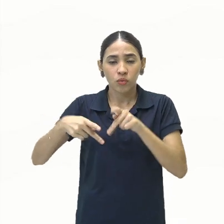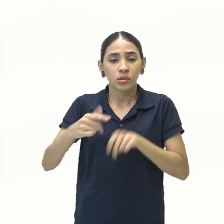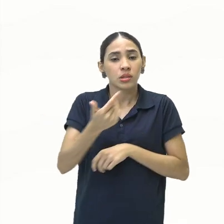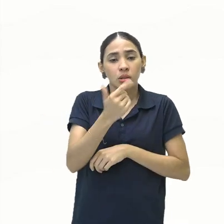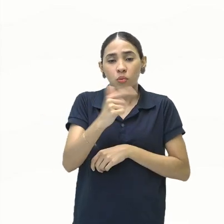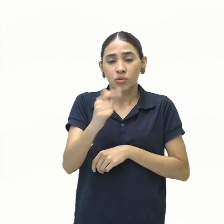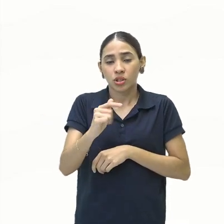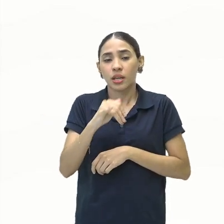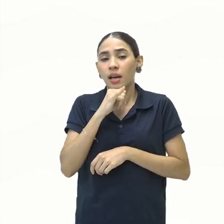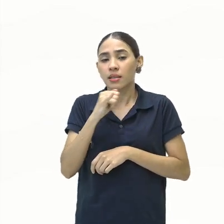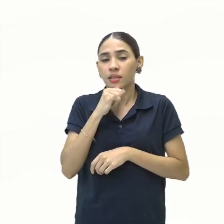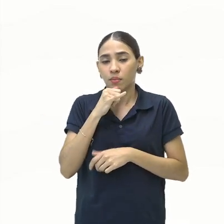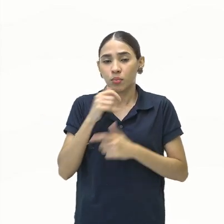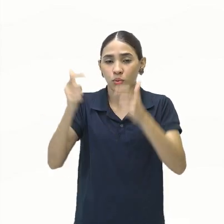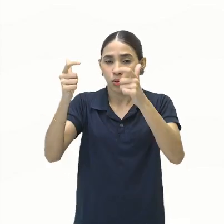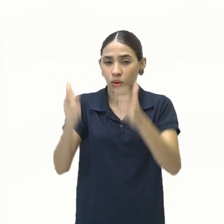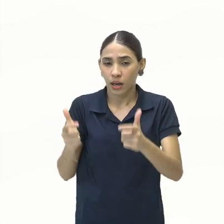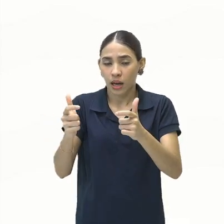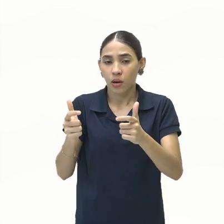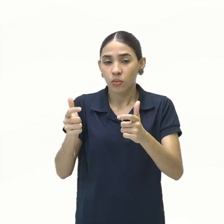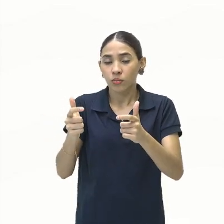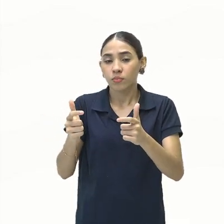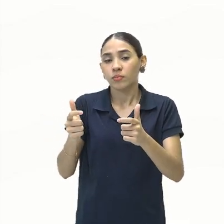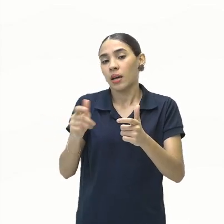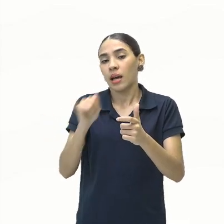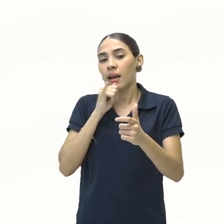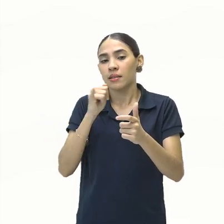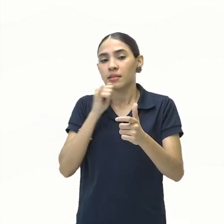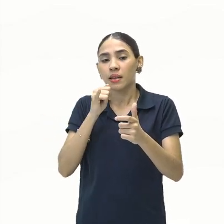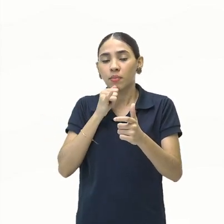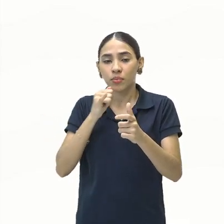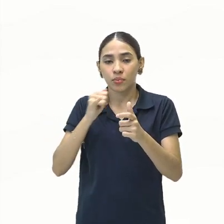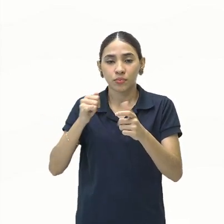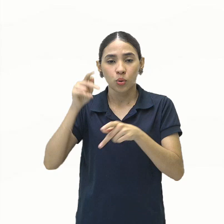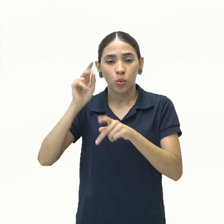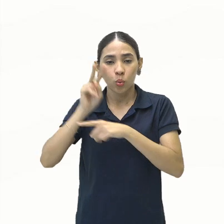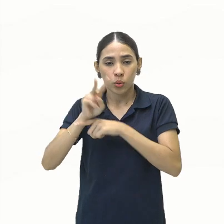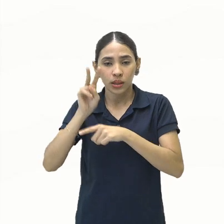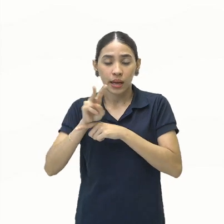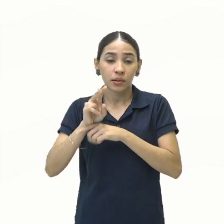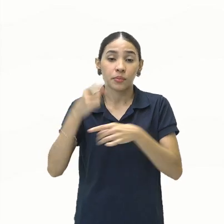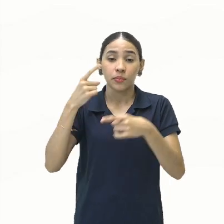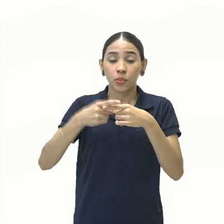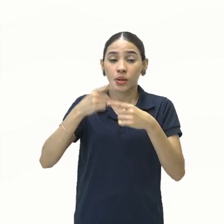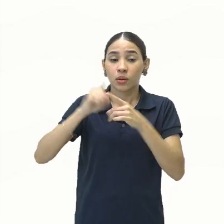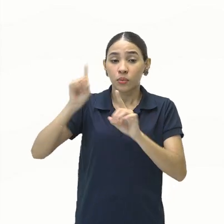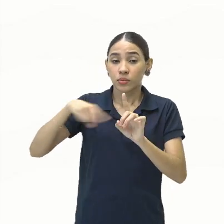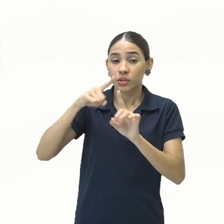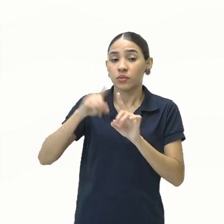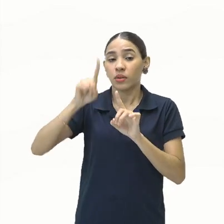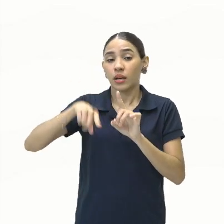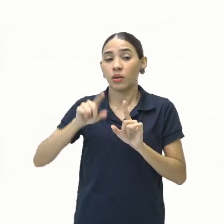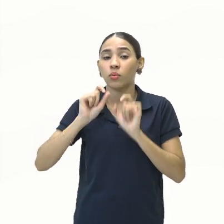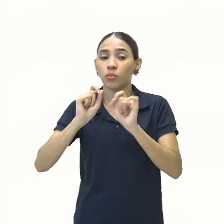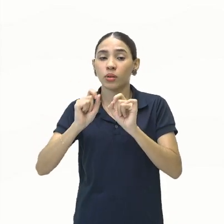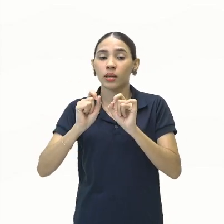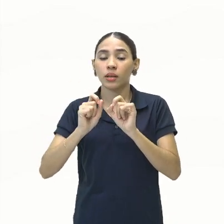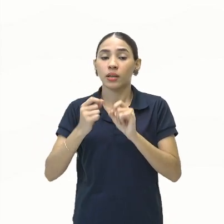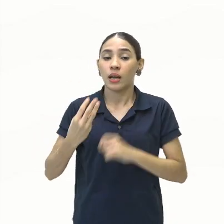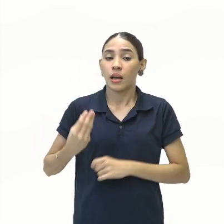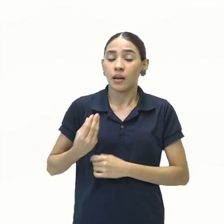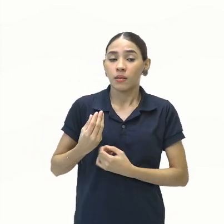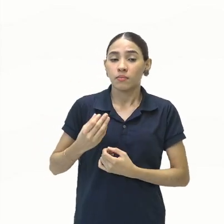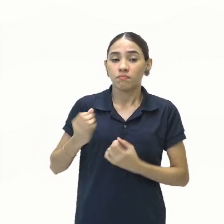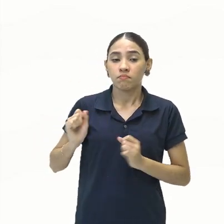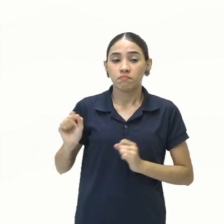mais espaço para haver pequenas lavouras, visto que o objetivo era enriquecer